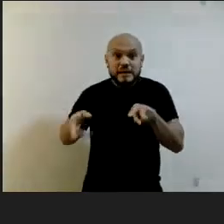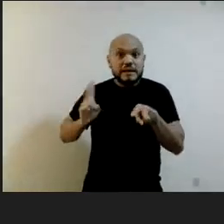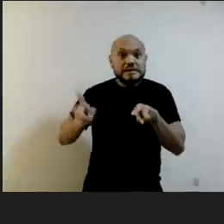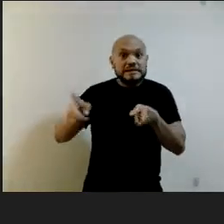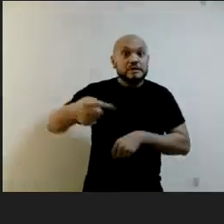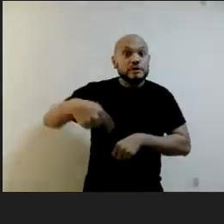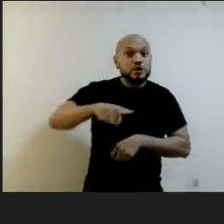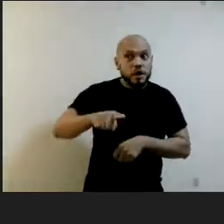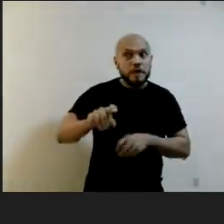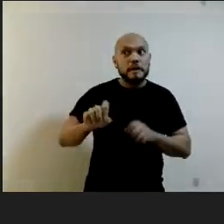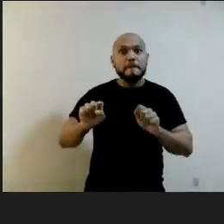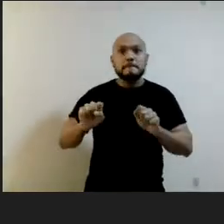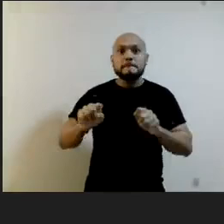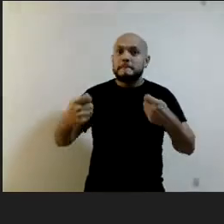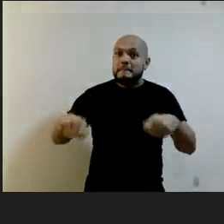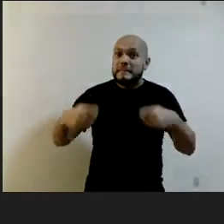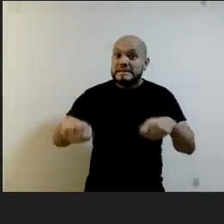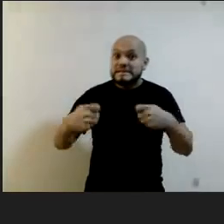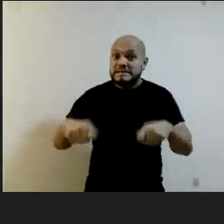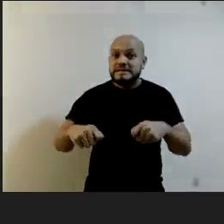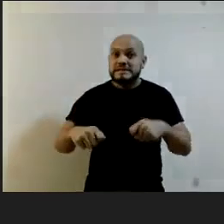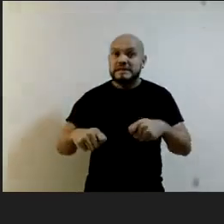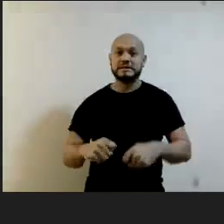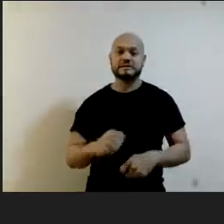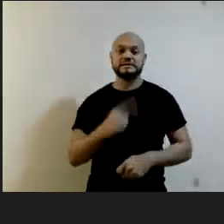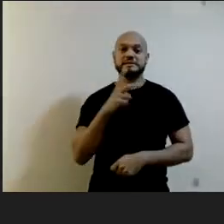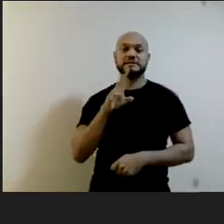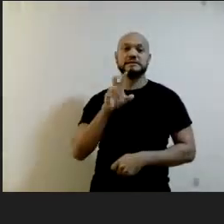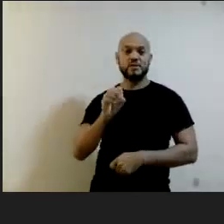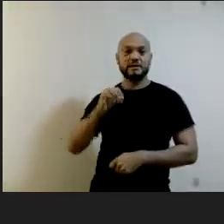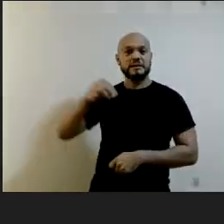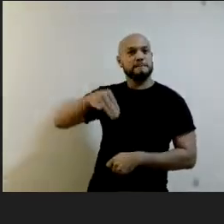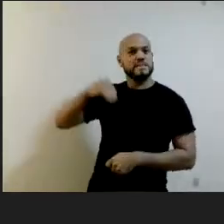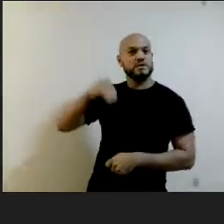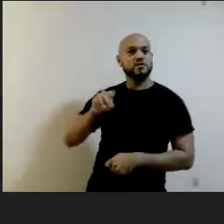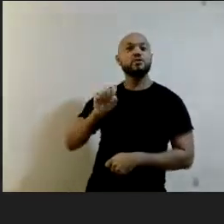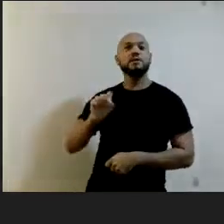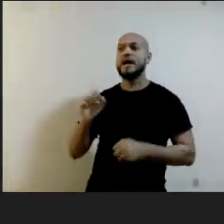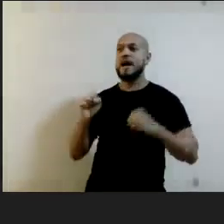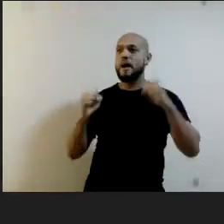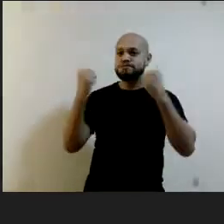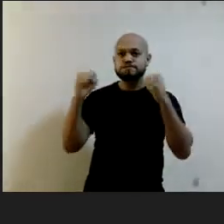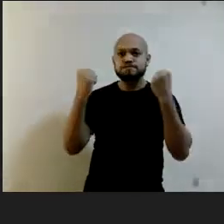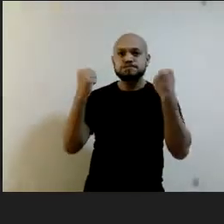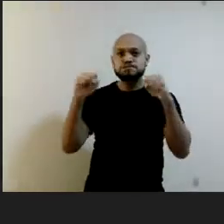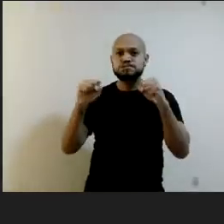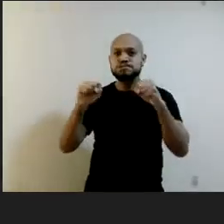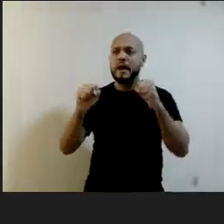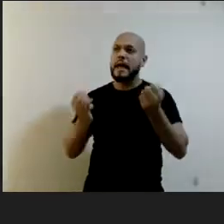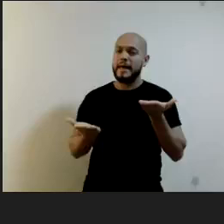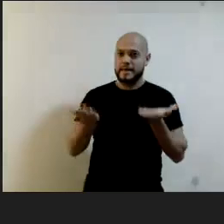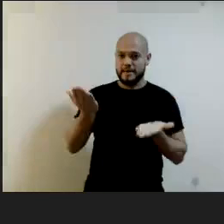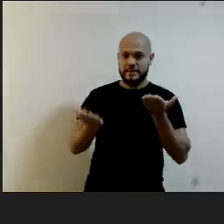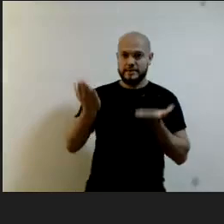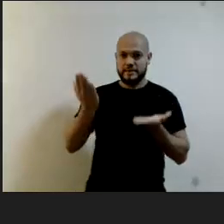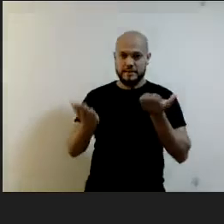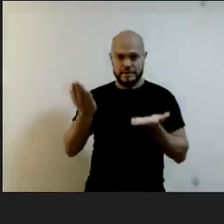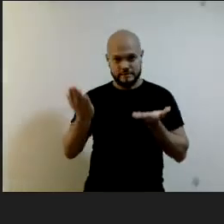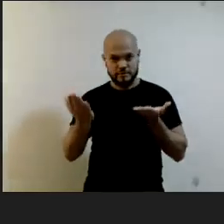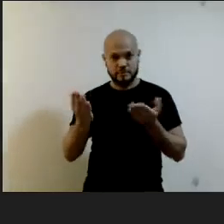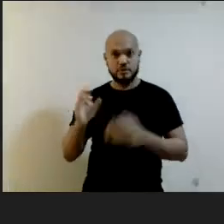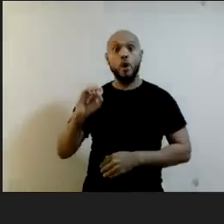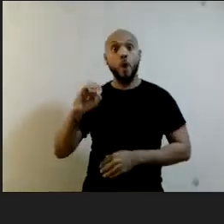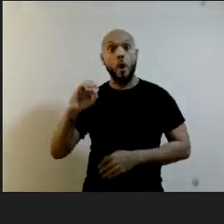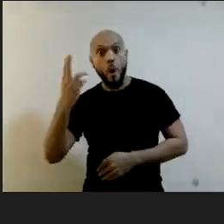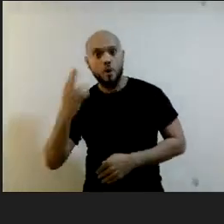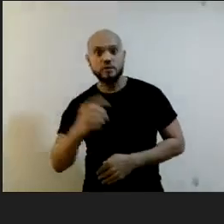né, 150 minutos de atividade física moderada ou